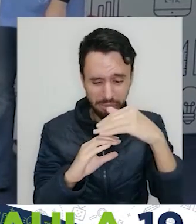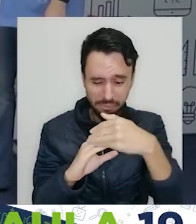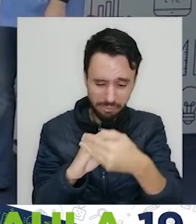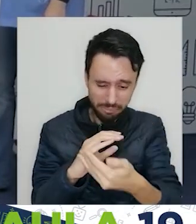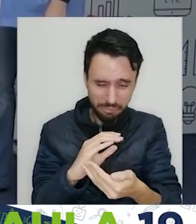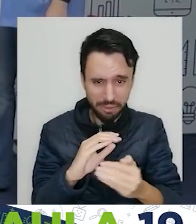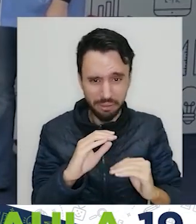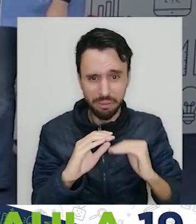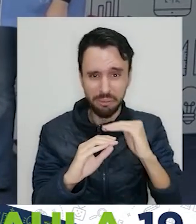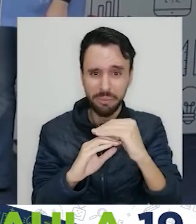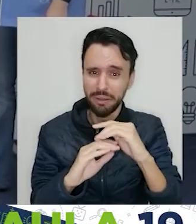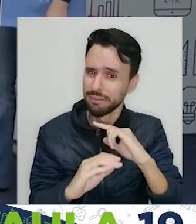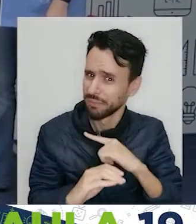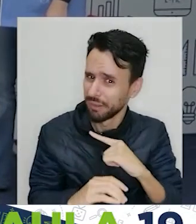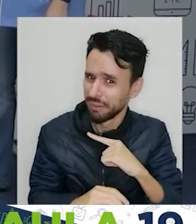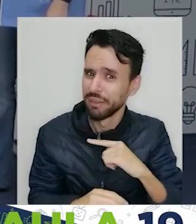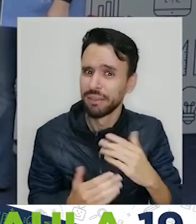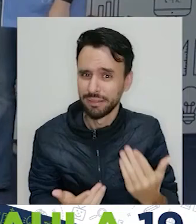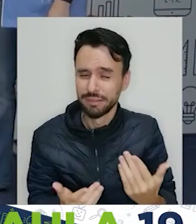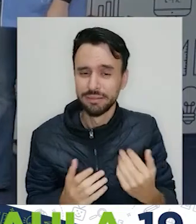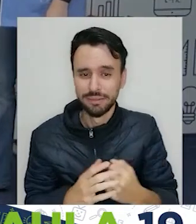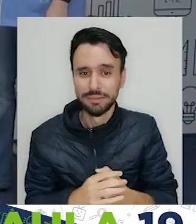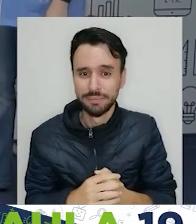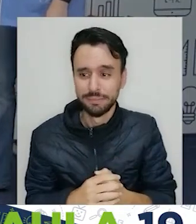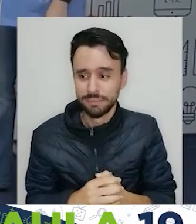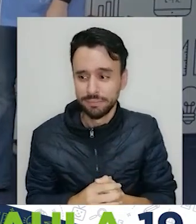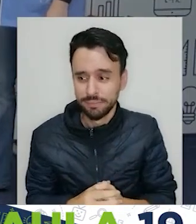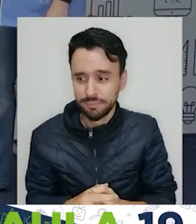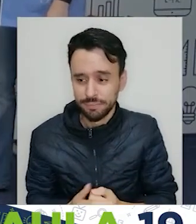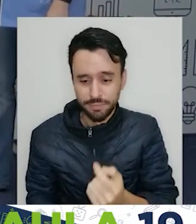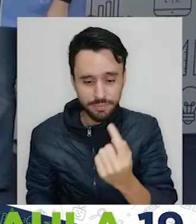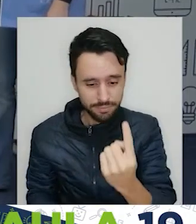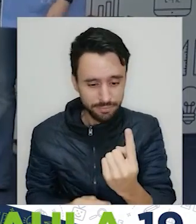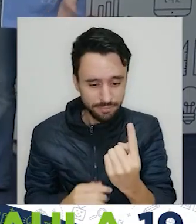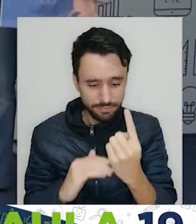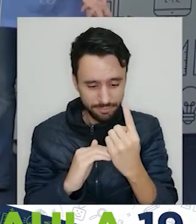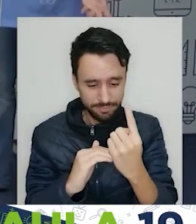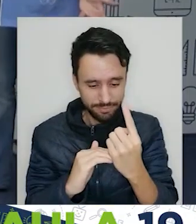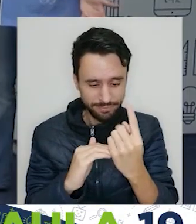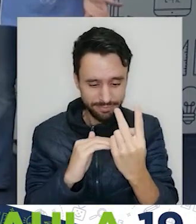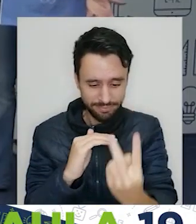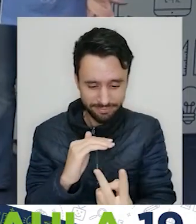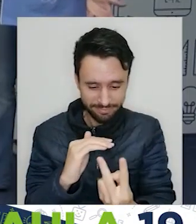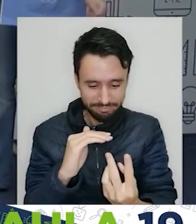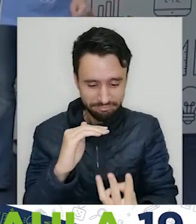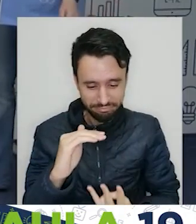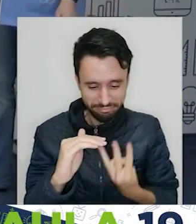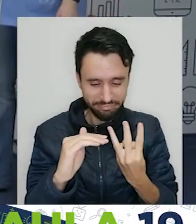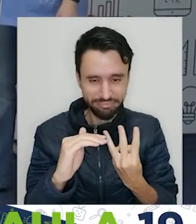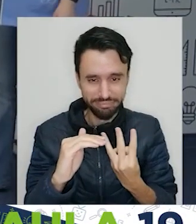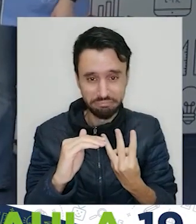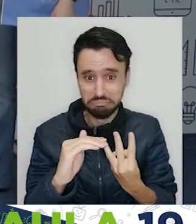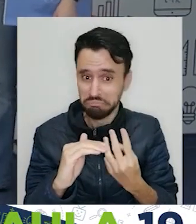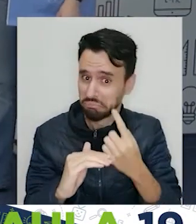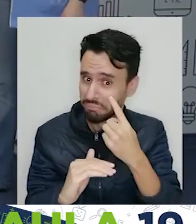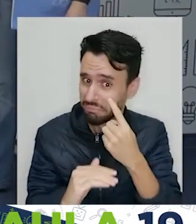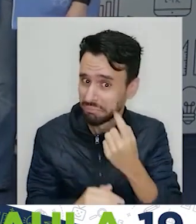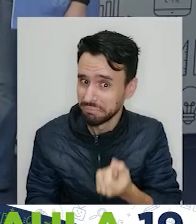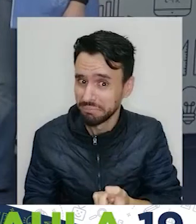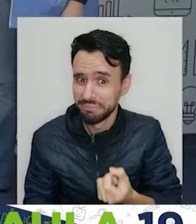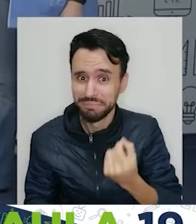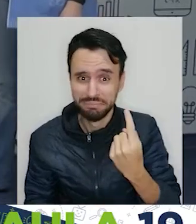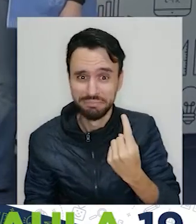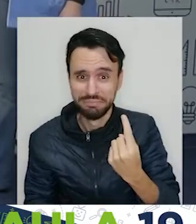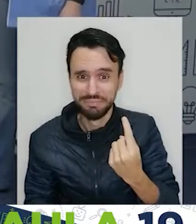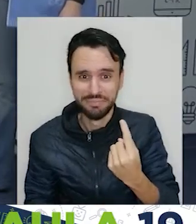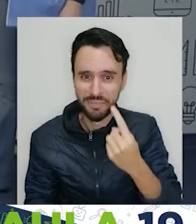Tem o mesmo tanto. Uma, duas, três. Não sei, professora Suzy, ela acho que aparecer. É pra